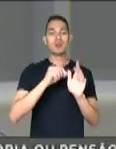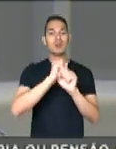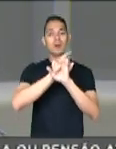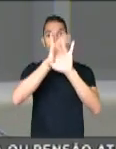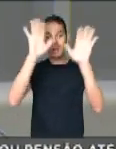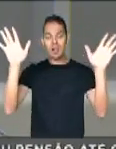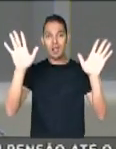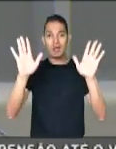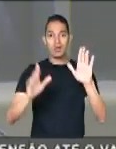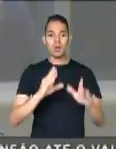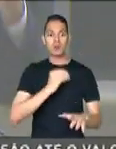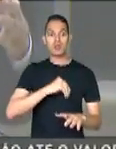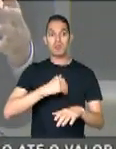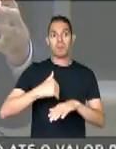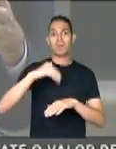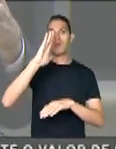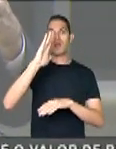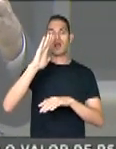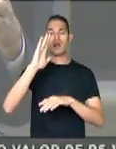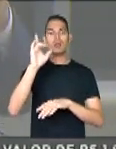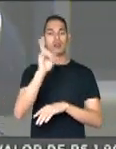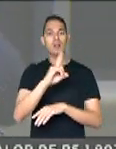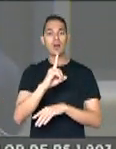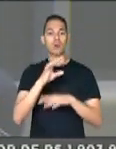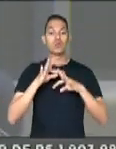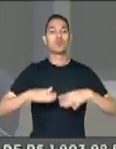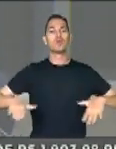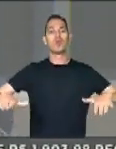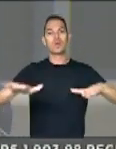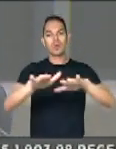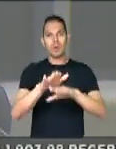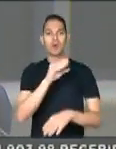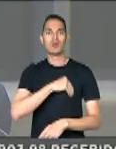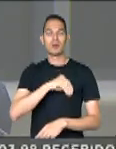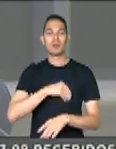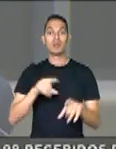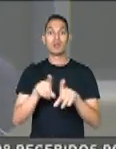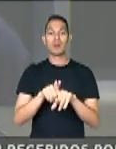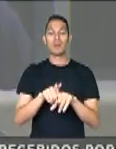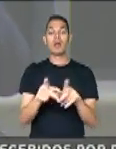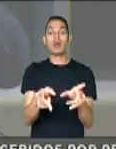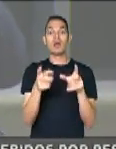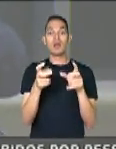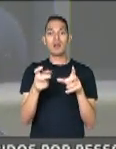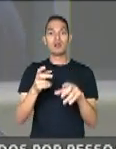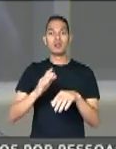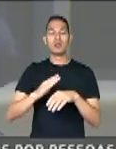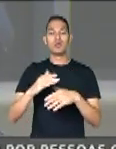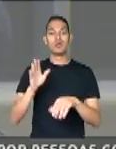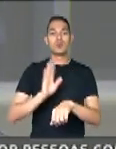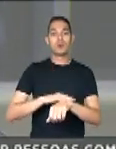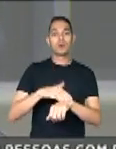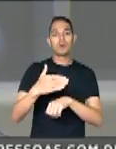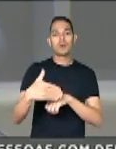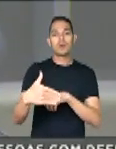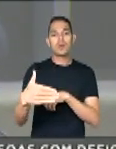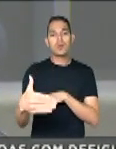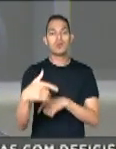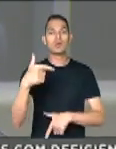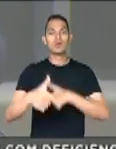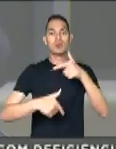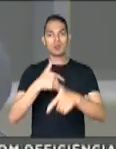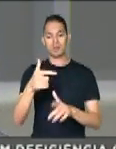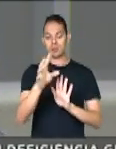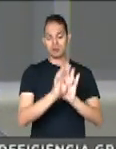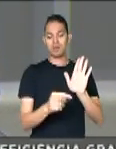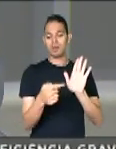os maiores salários da sua contribuição, e sobre todos, e exigindo maior tempo de trabalho. Então, significa na prática esse texto que